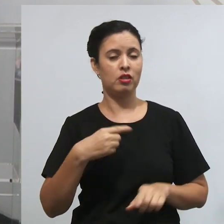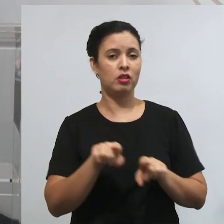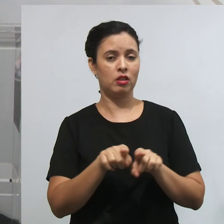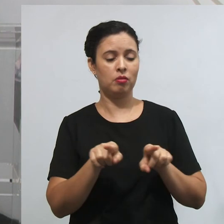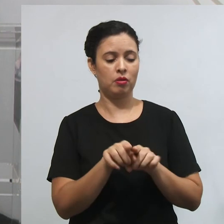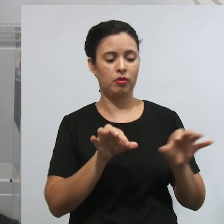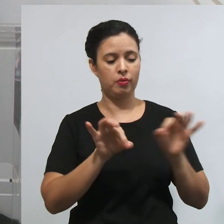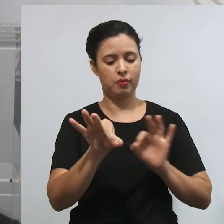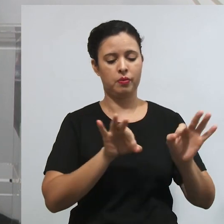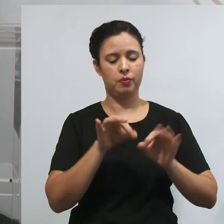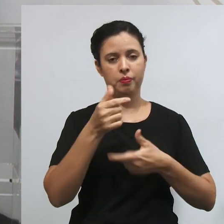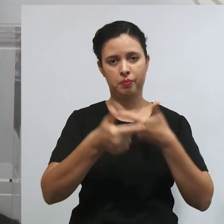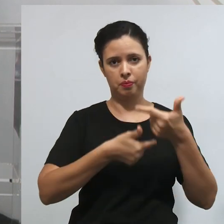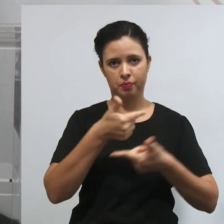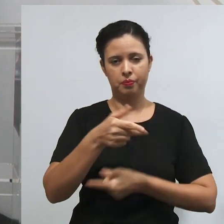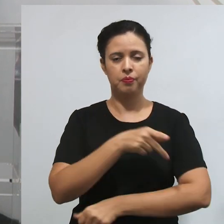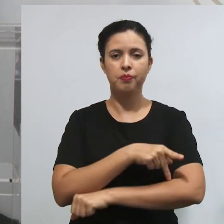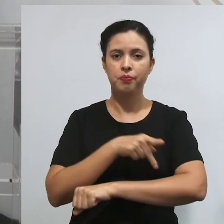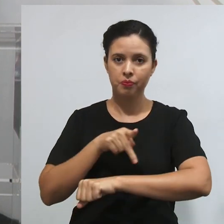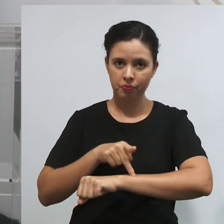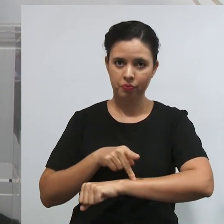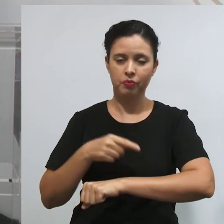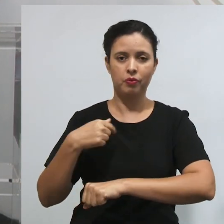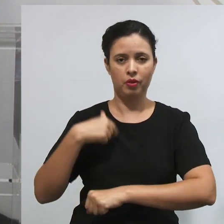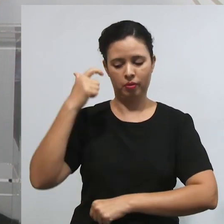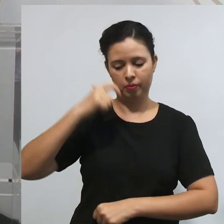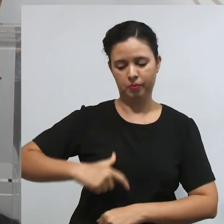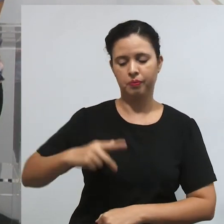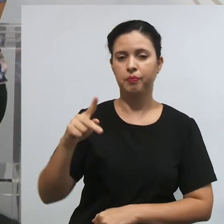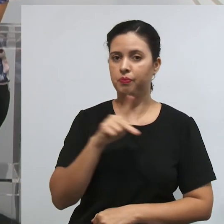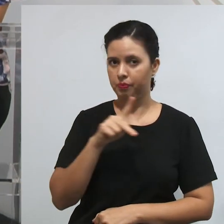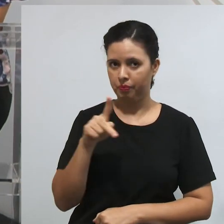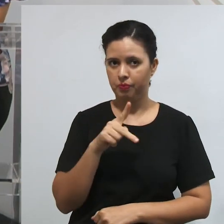minha organização do meu trabalho pedagógico, né, enquanto docente.